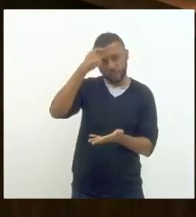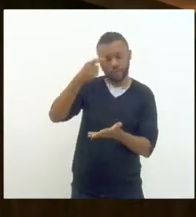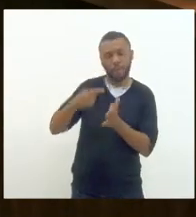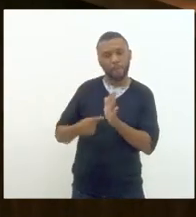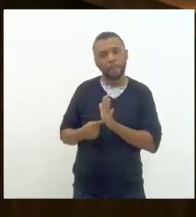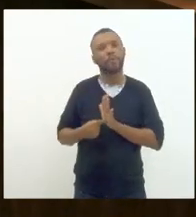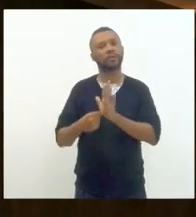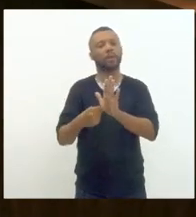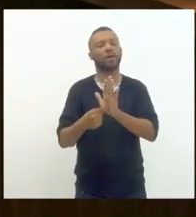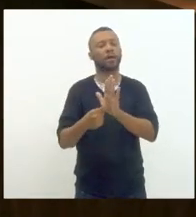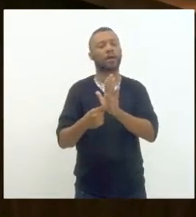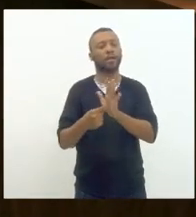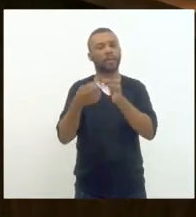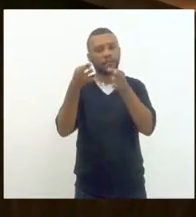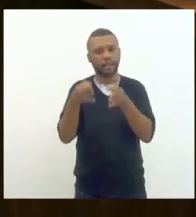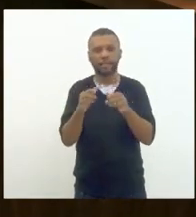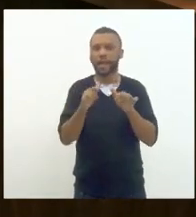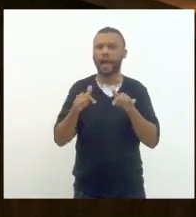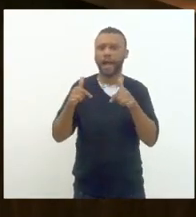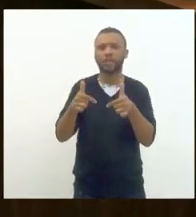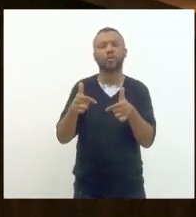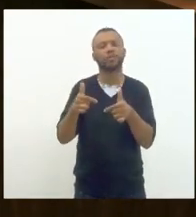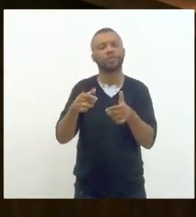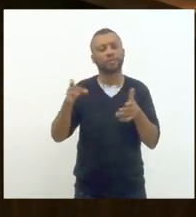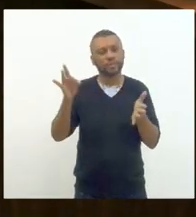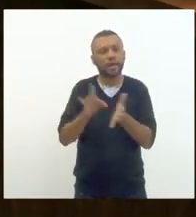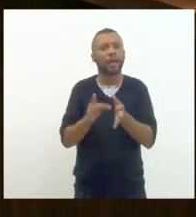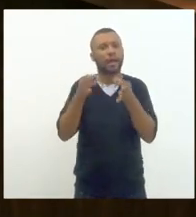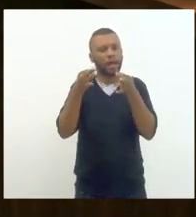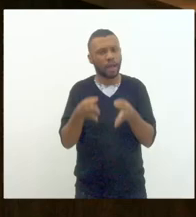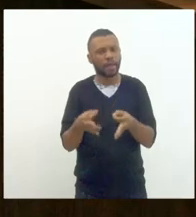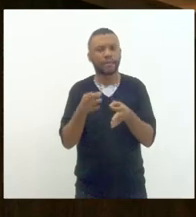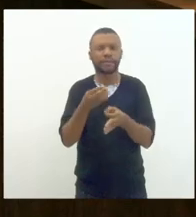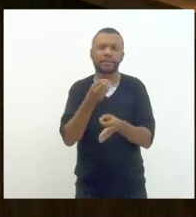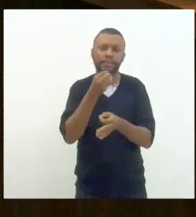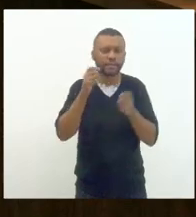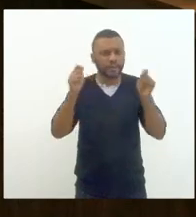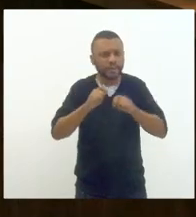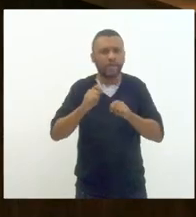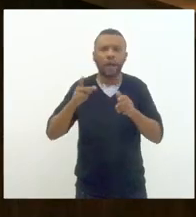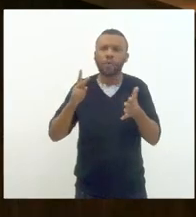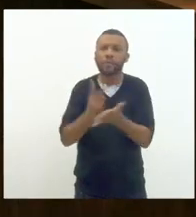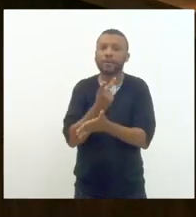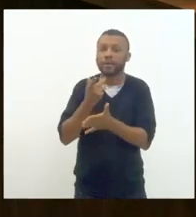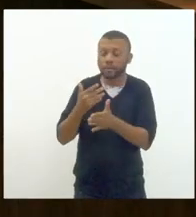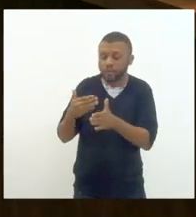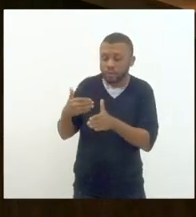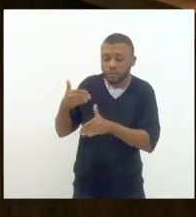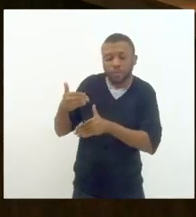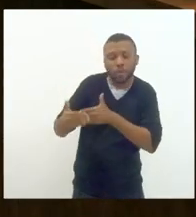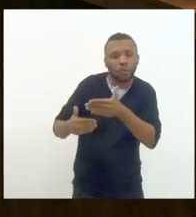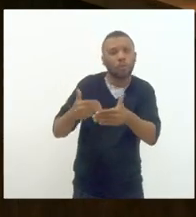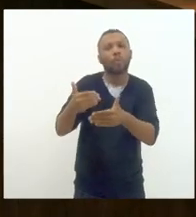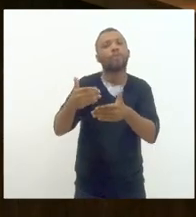apontar exatamente ações concretas, reais, que deverão acontecer no rumo das